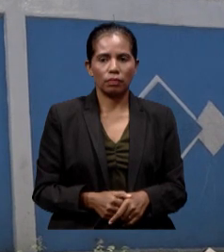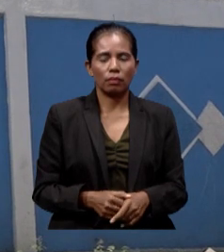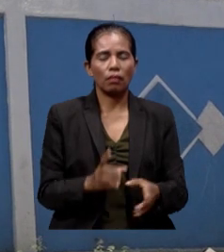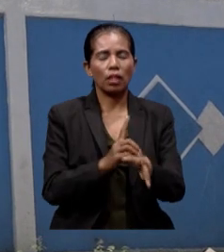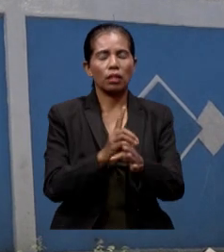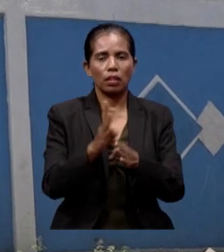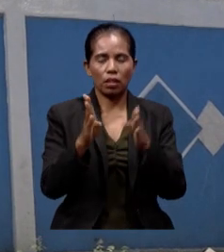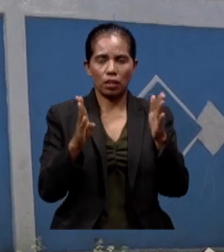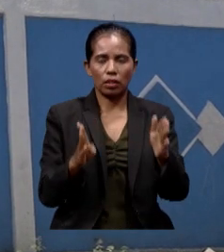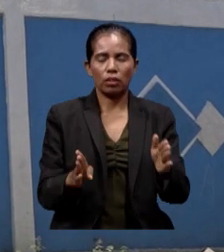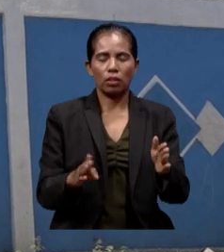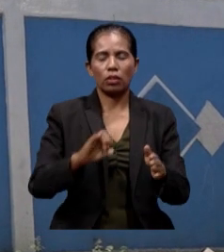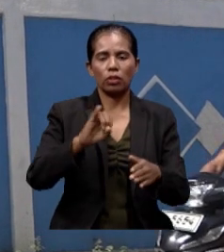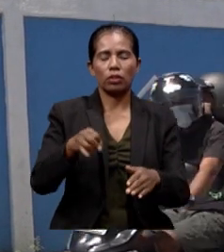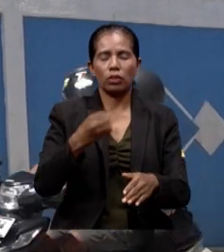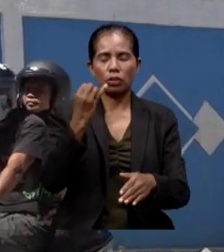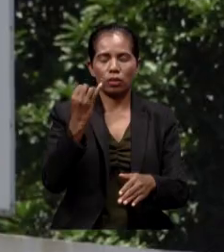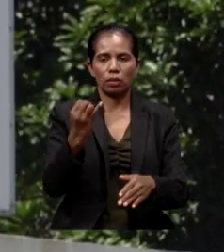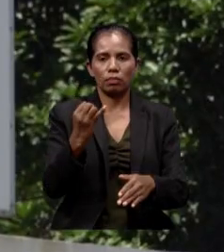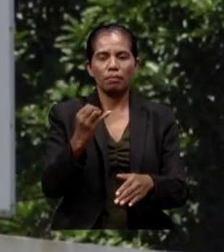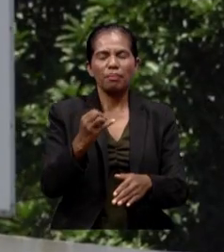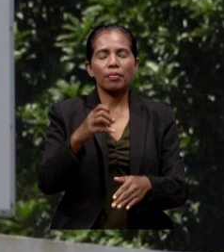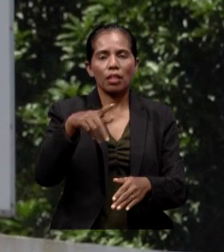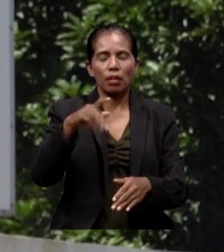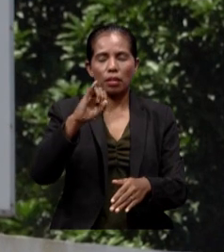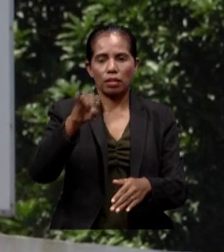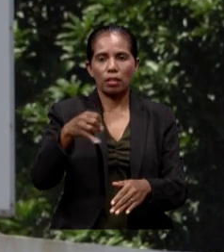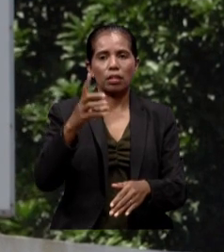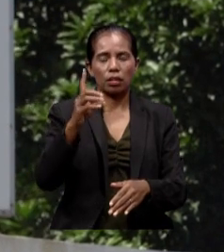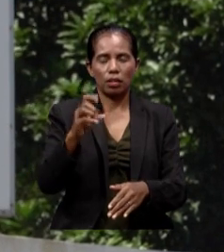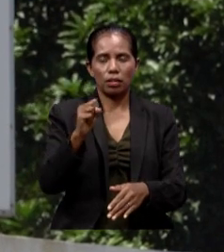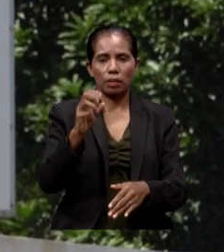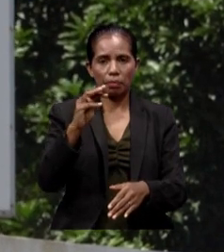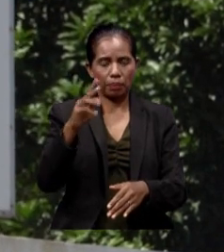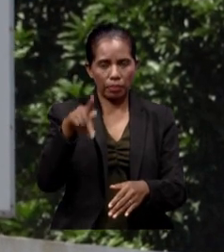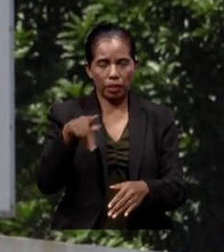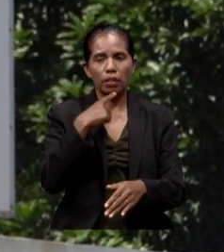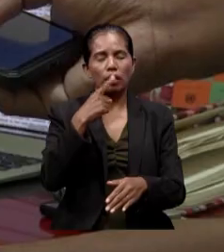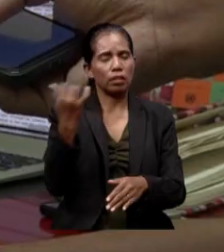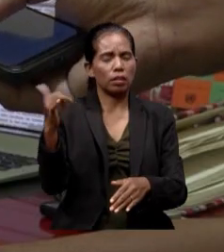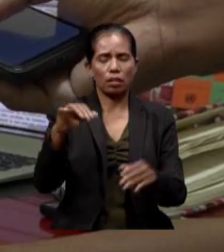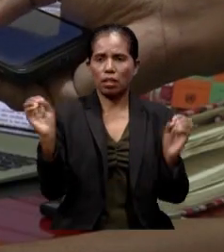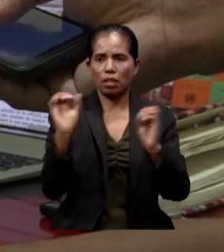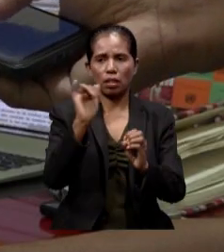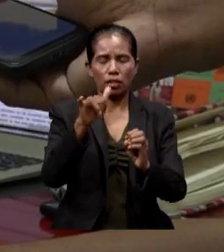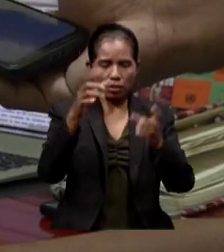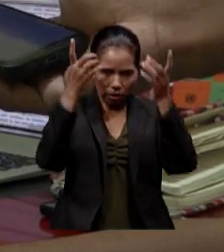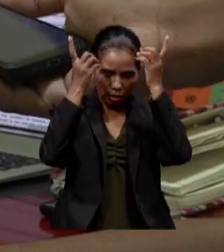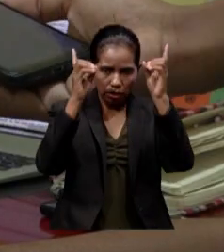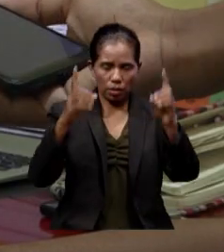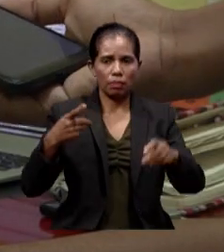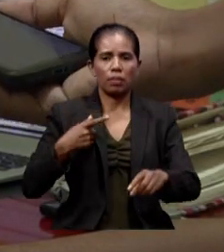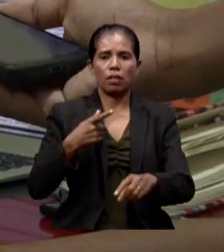Diretora Executiva Judicial System Monitoring Program, Ana Paula Marçal Hateting, será la concorda com a decisão do